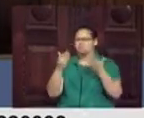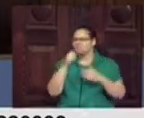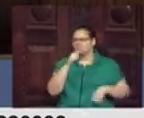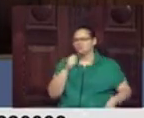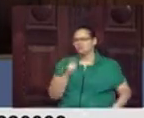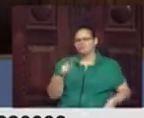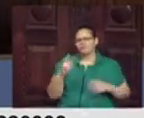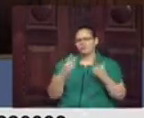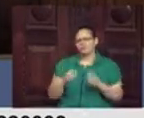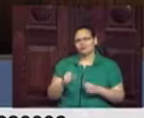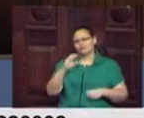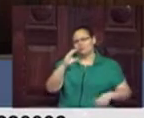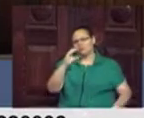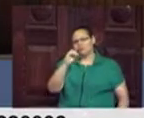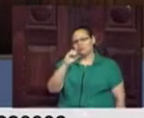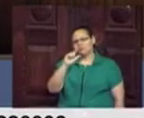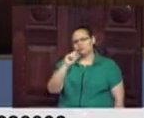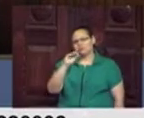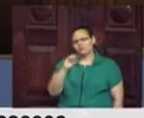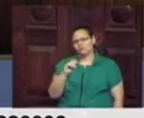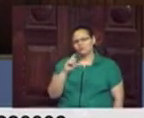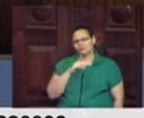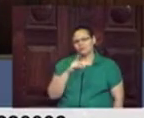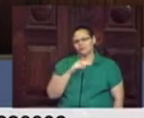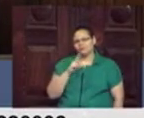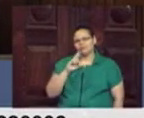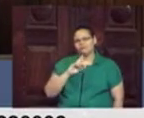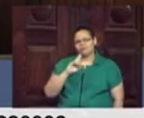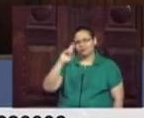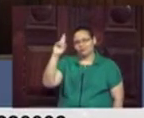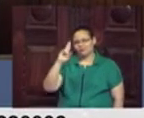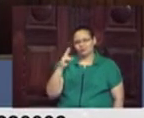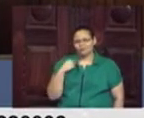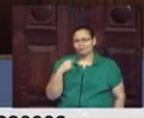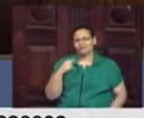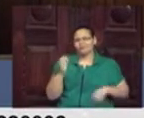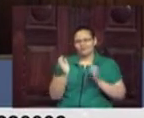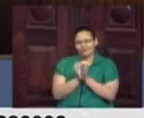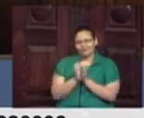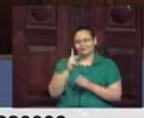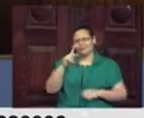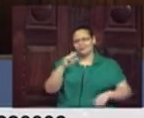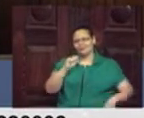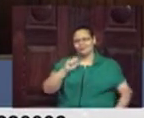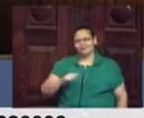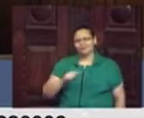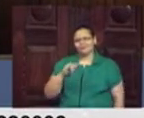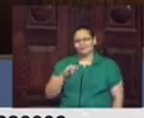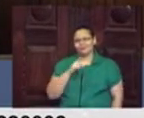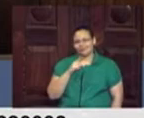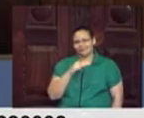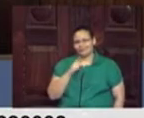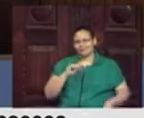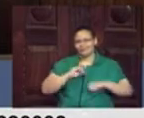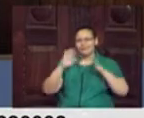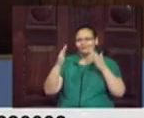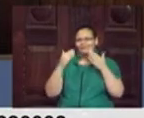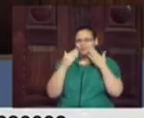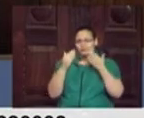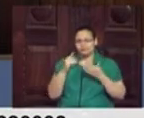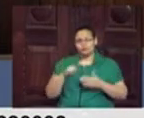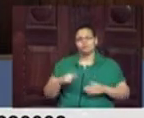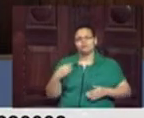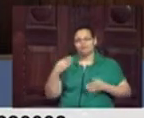no Colégio de Líderes nenhuma medida de transparência da bancada do PSOL. Por quê? Porque se tiver transparência, vai atingir